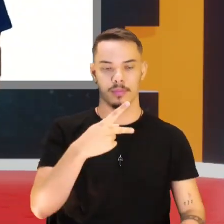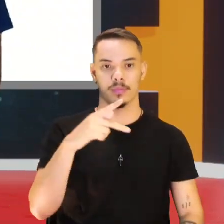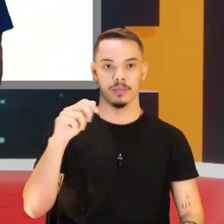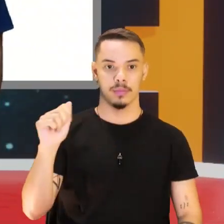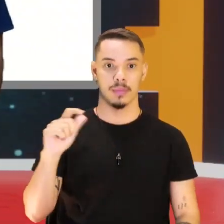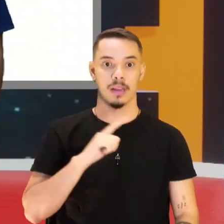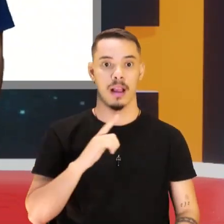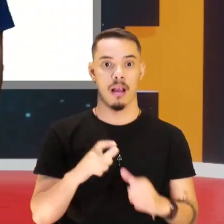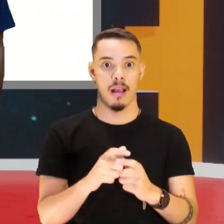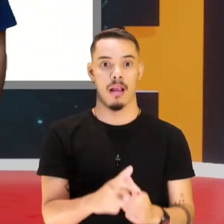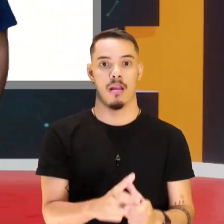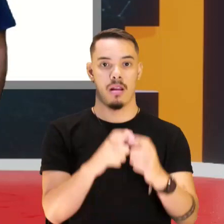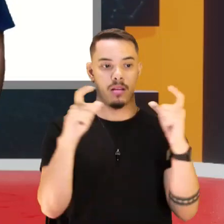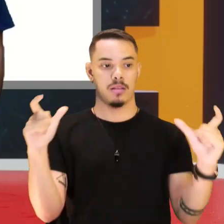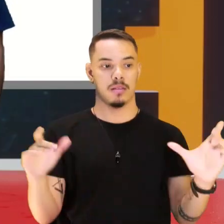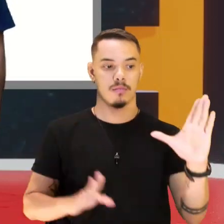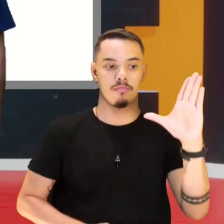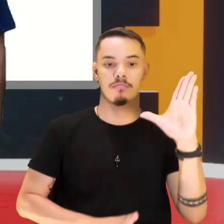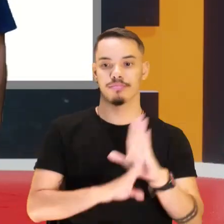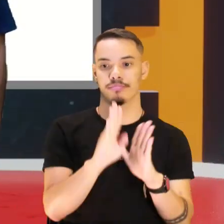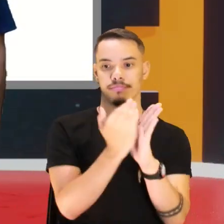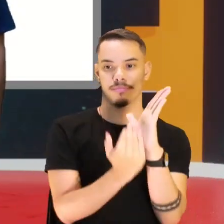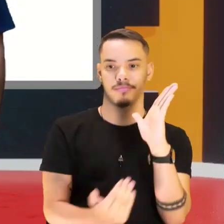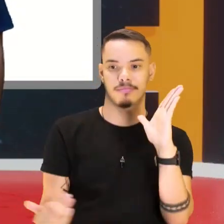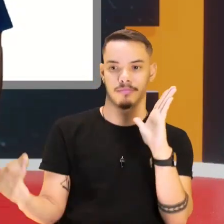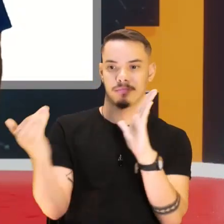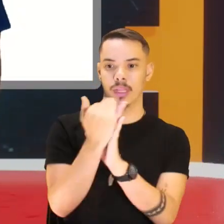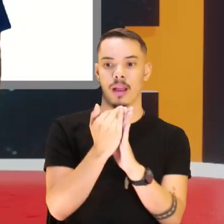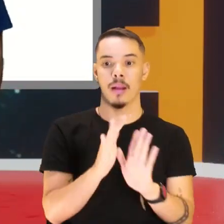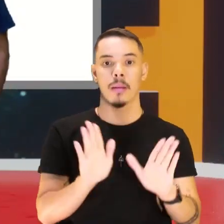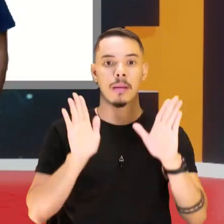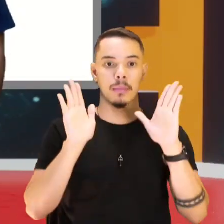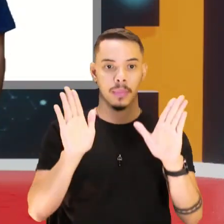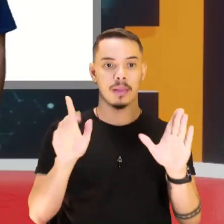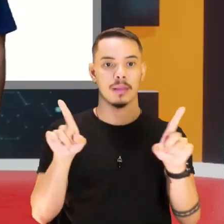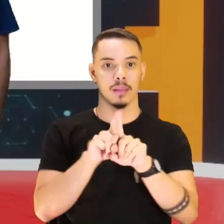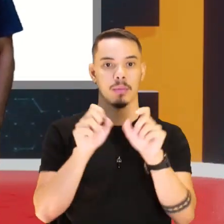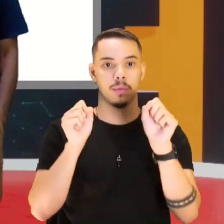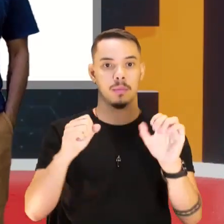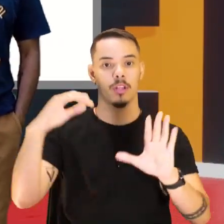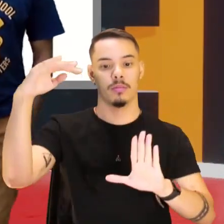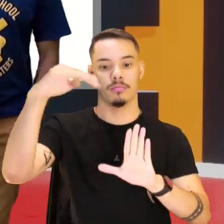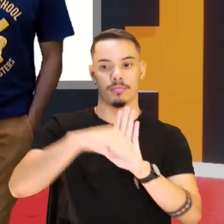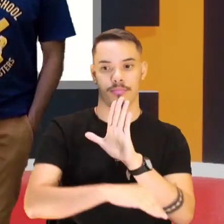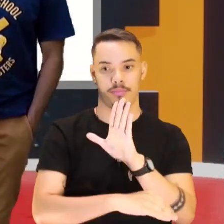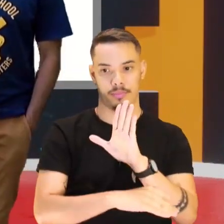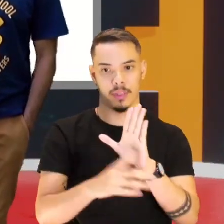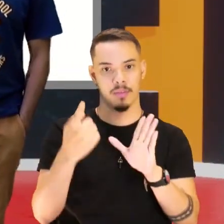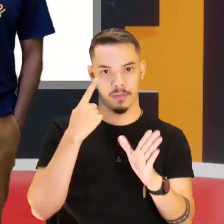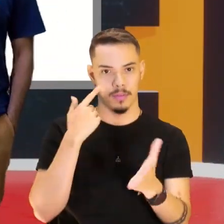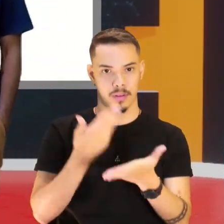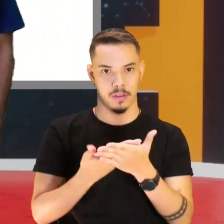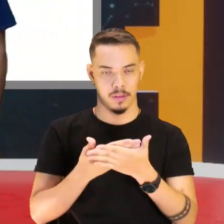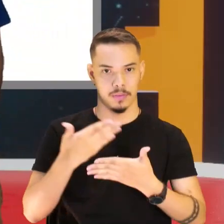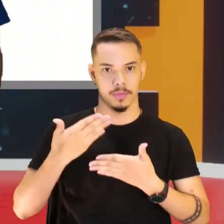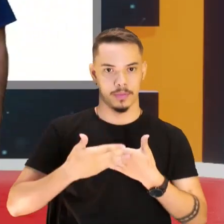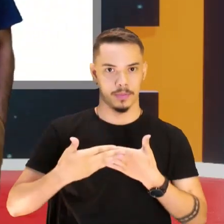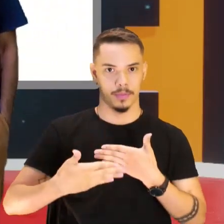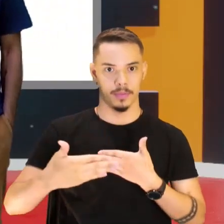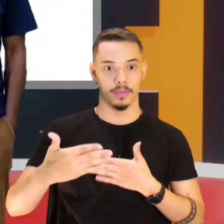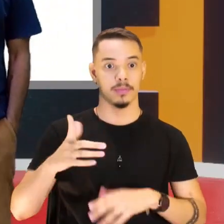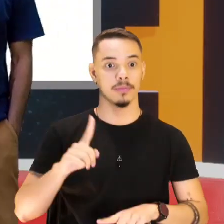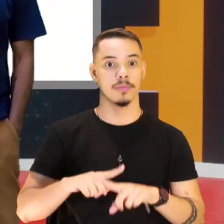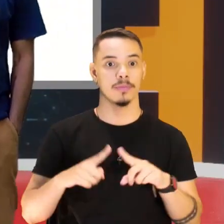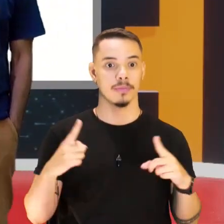um crescimento, né? Mas essa progressão, ela também pode decrescer. Isso a gente vai ver ao longo das aulas, né? Mas nesse caso